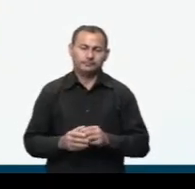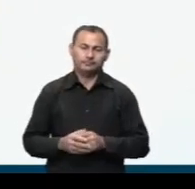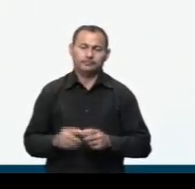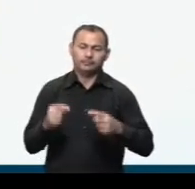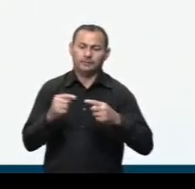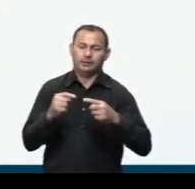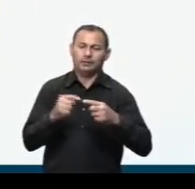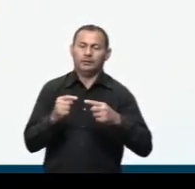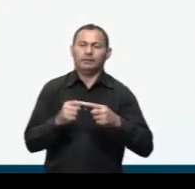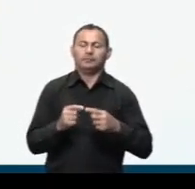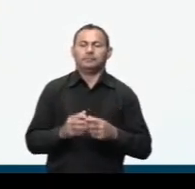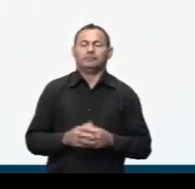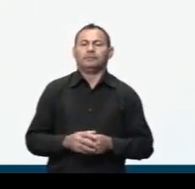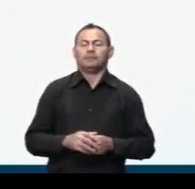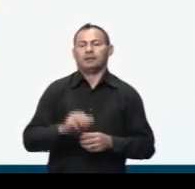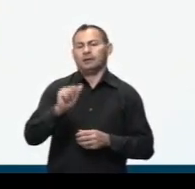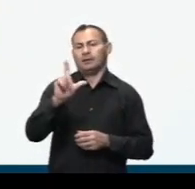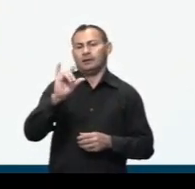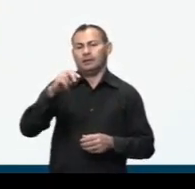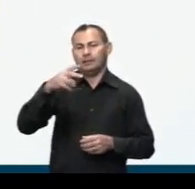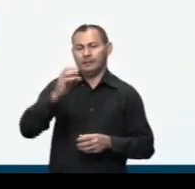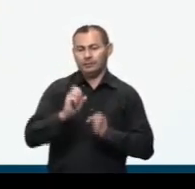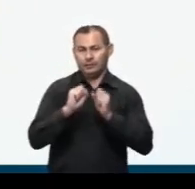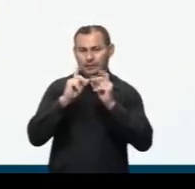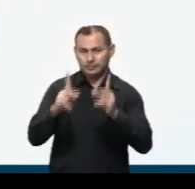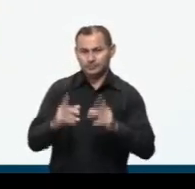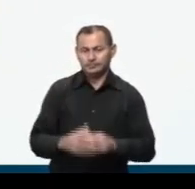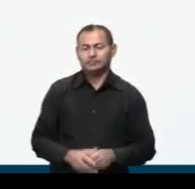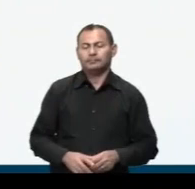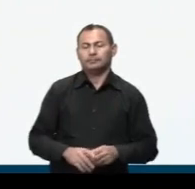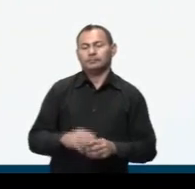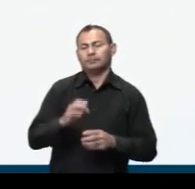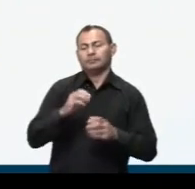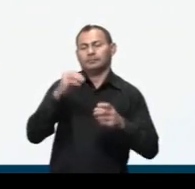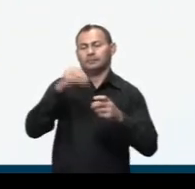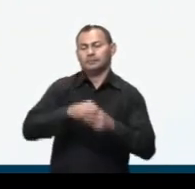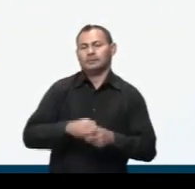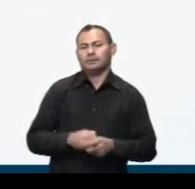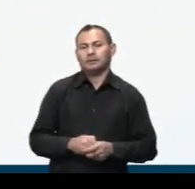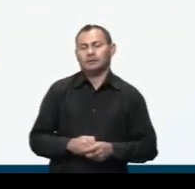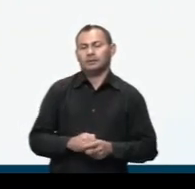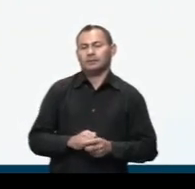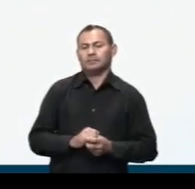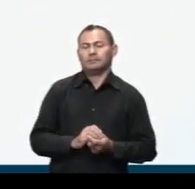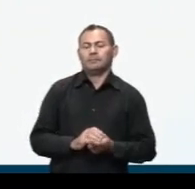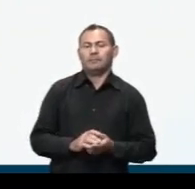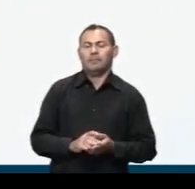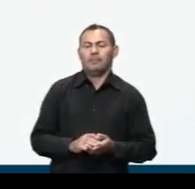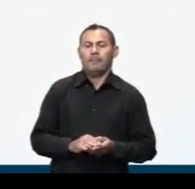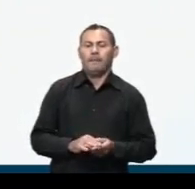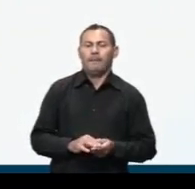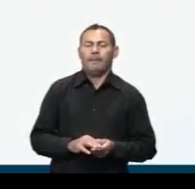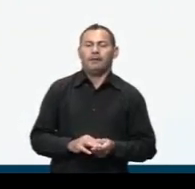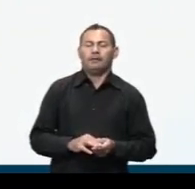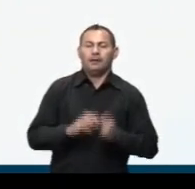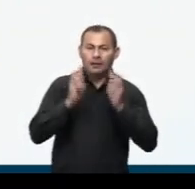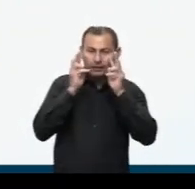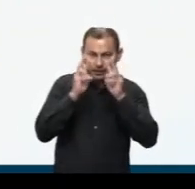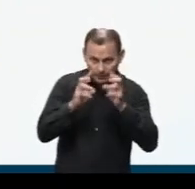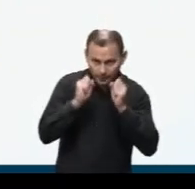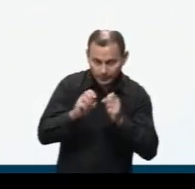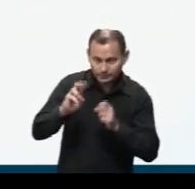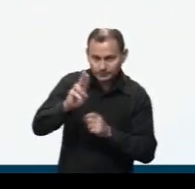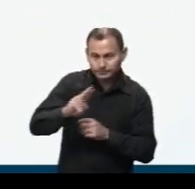de acordo com esse alinhamento, ok? E essa tubulação batia nessa curva e vinha para cá. Tá? Então, você vê que